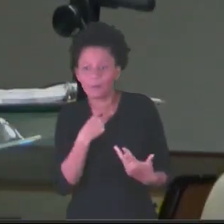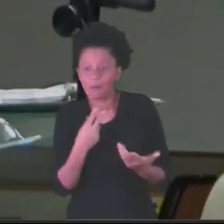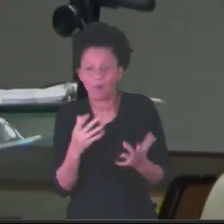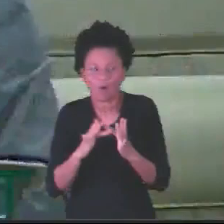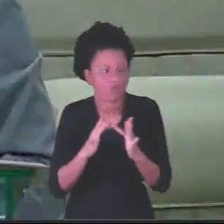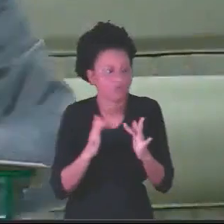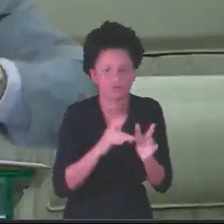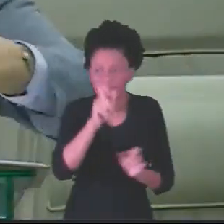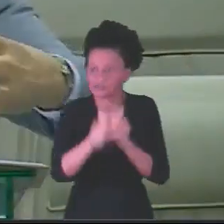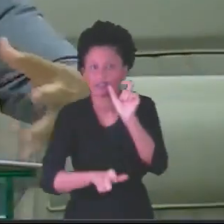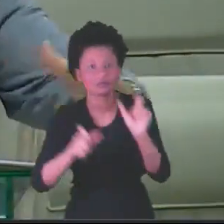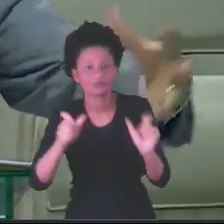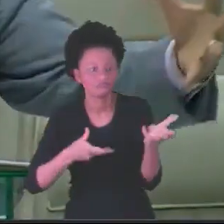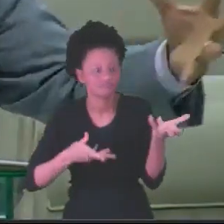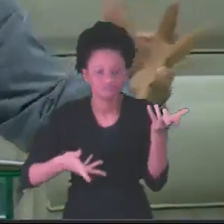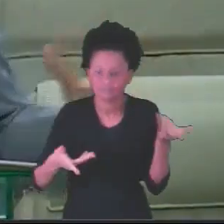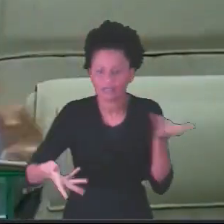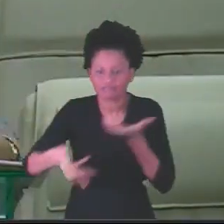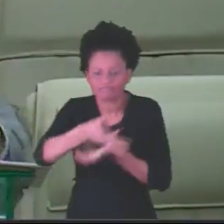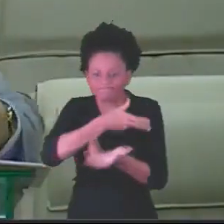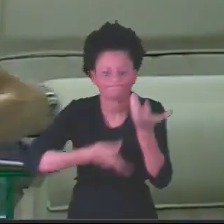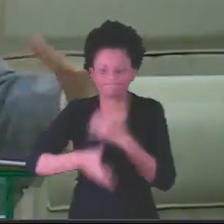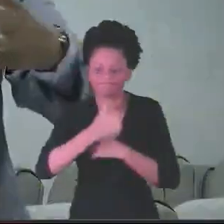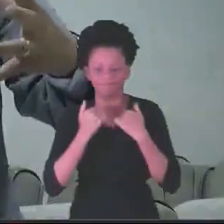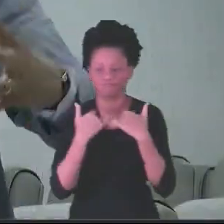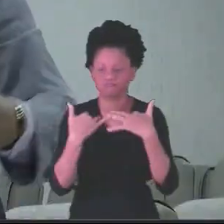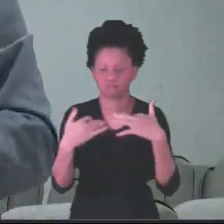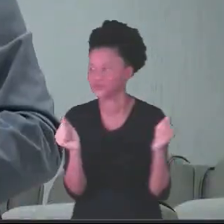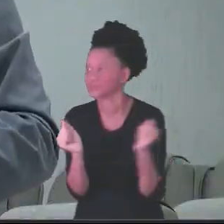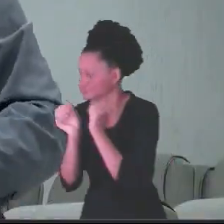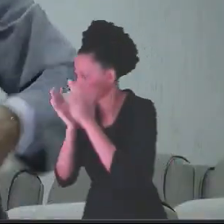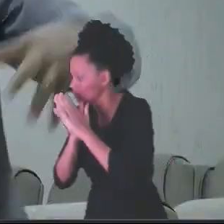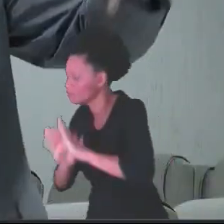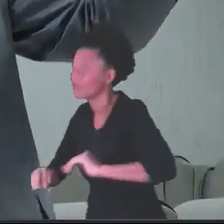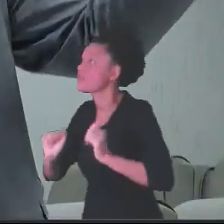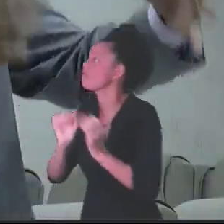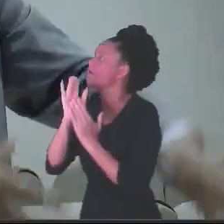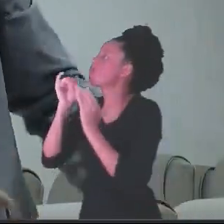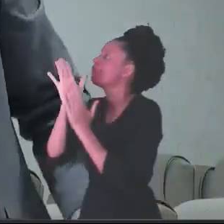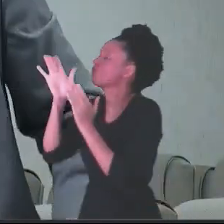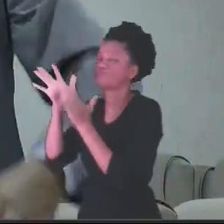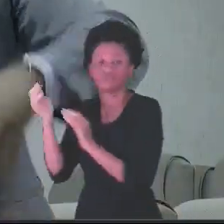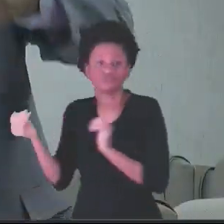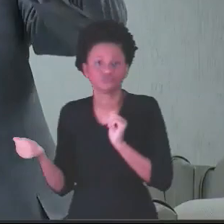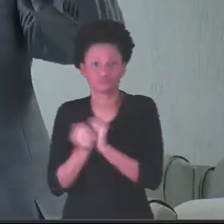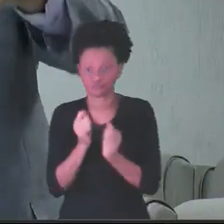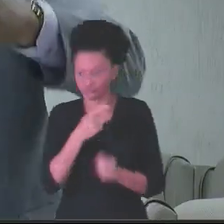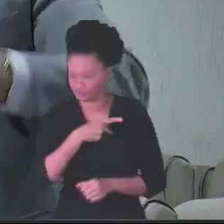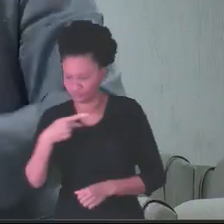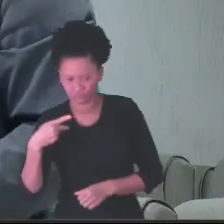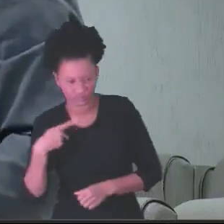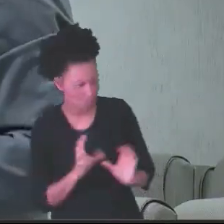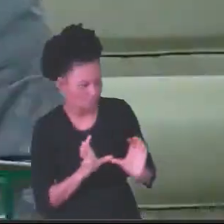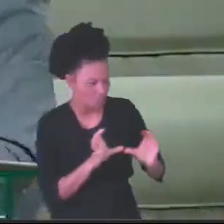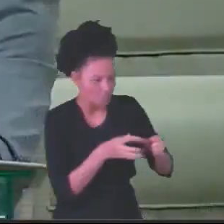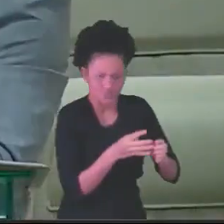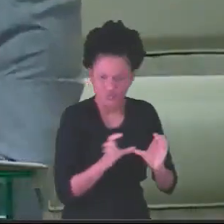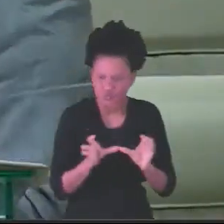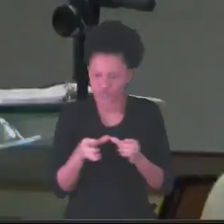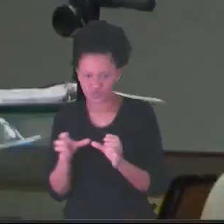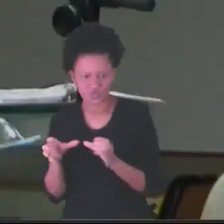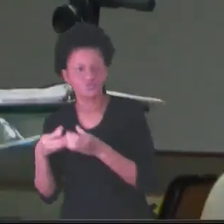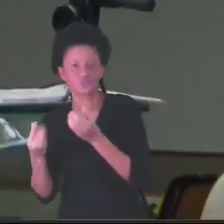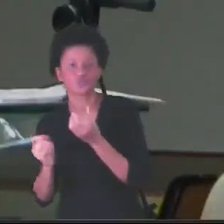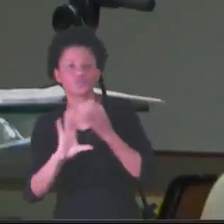junto com os irmãos para congregarmos para louvarmos a deus junto com os pastores gols de apartamento